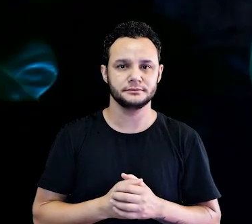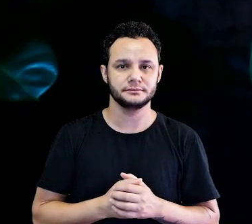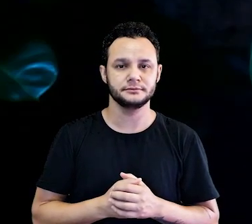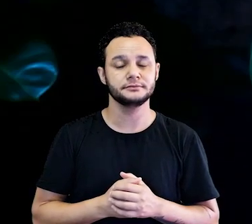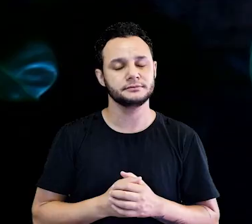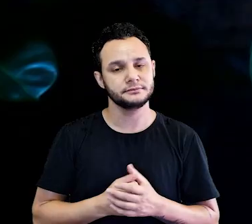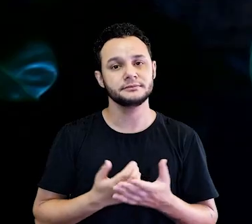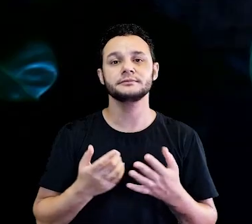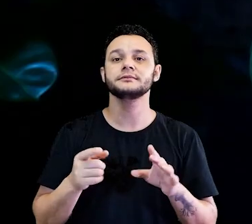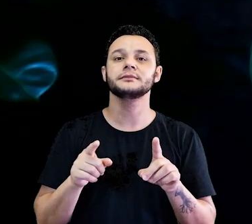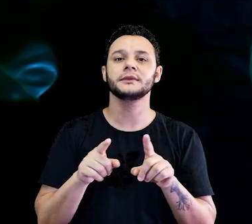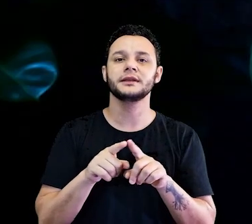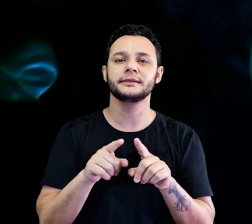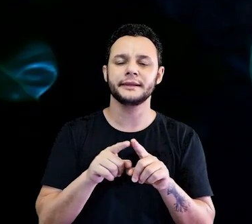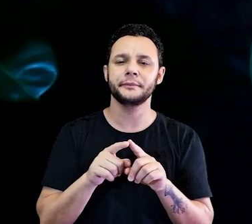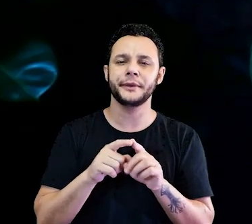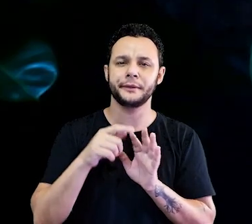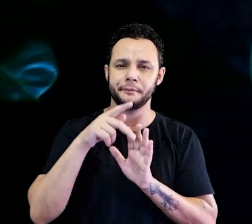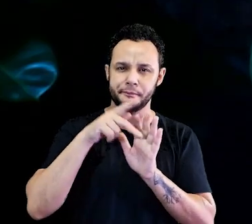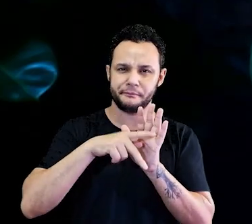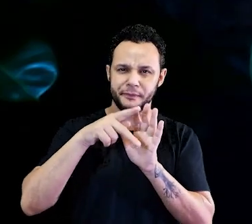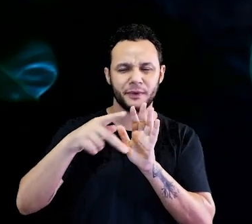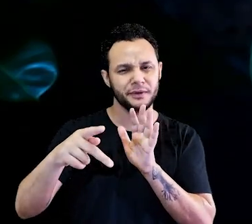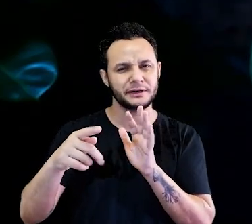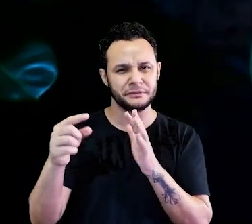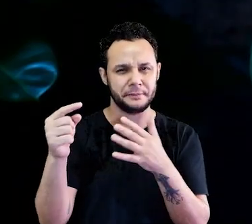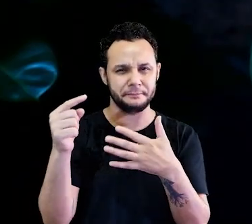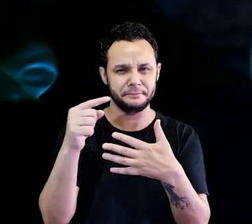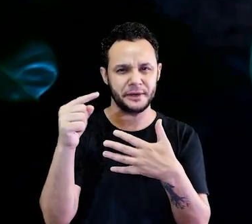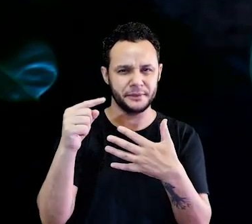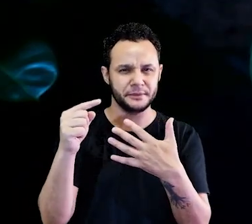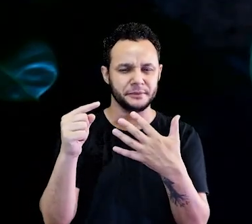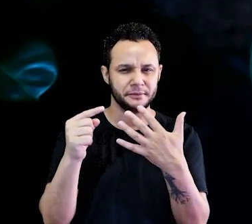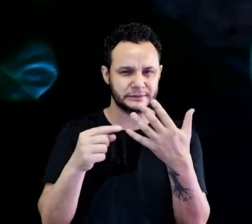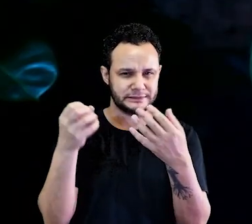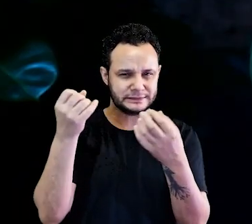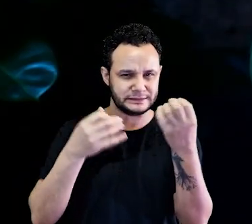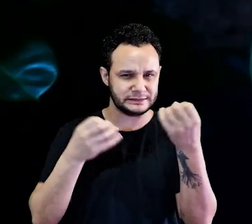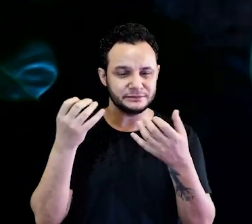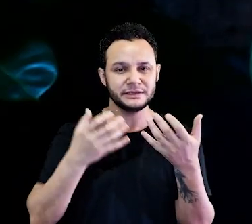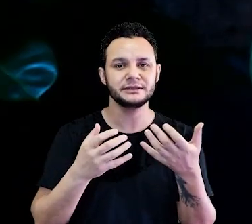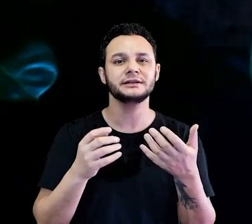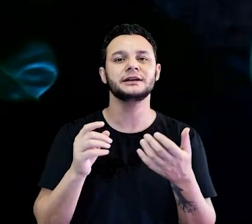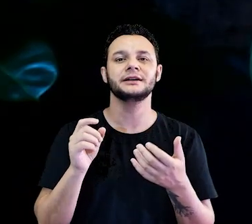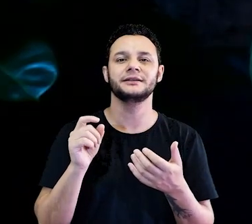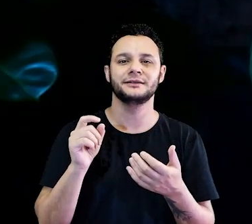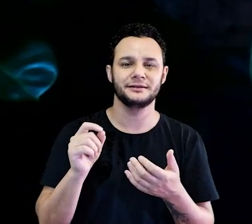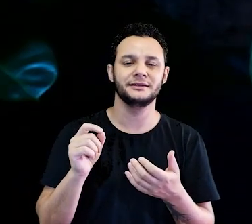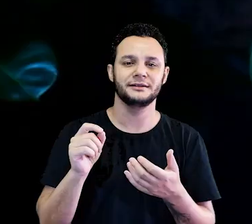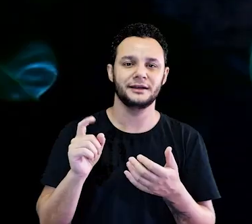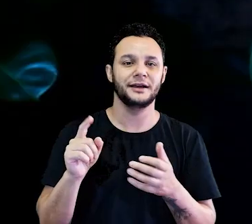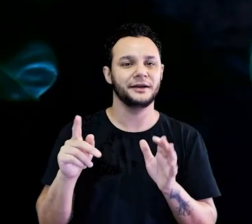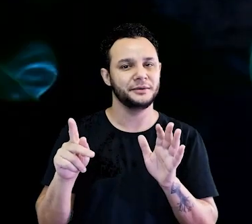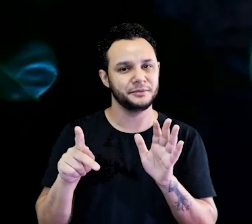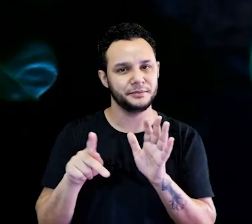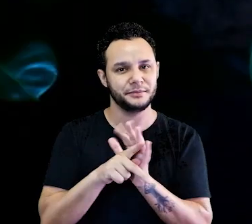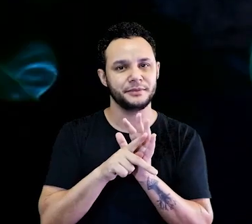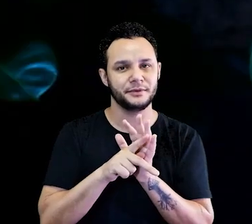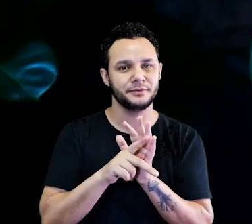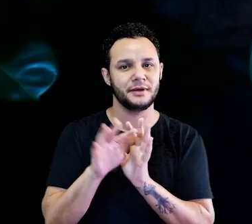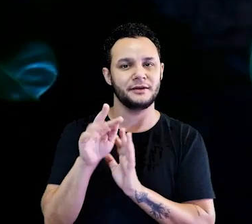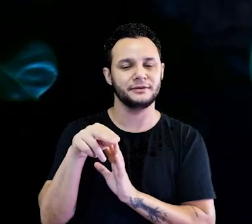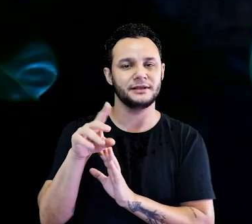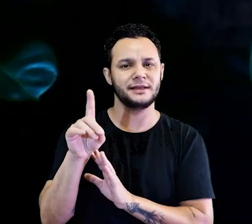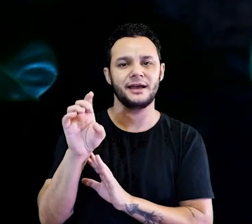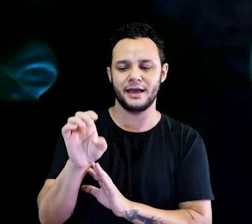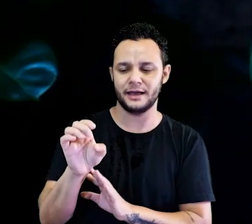né? E dentre esses programas que a gente viu, né, colocados ali que são,